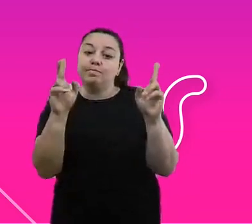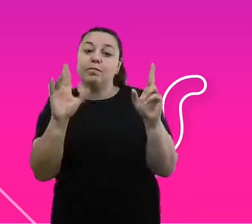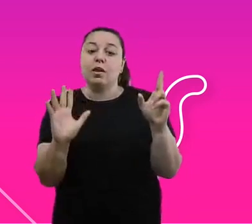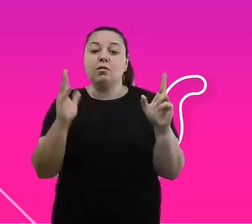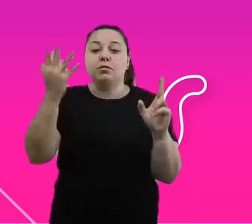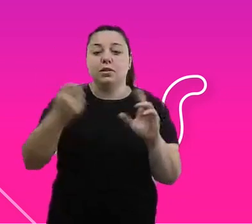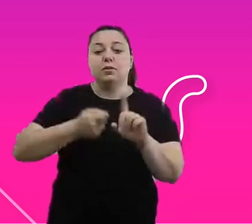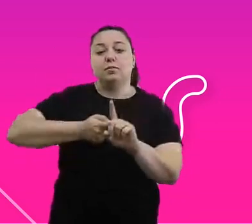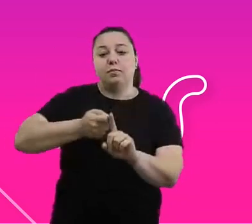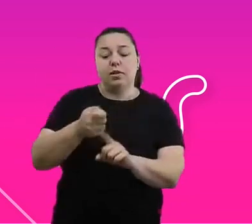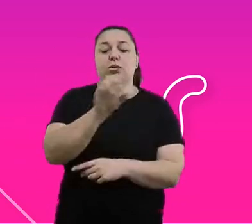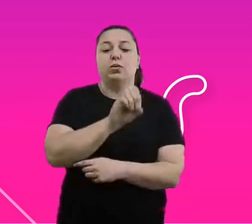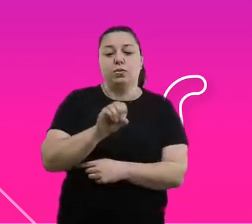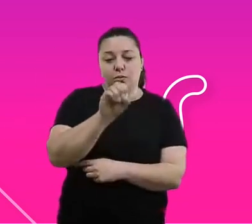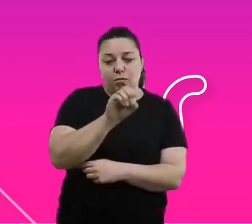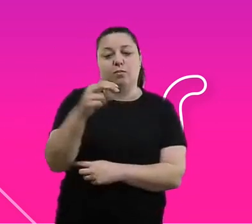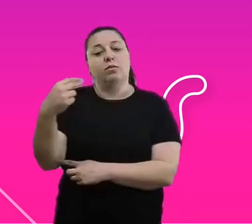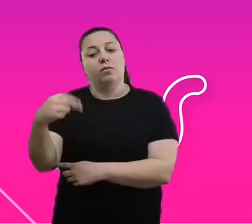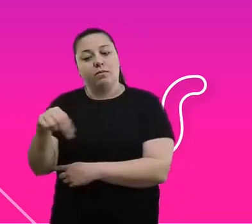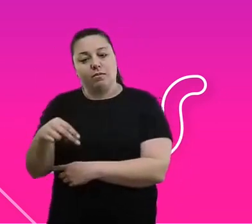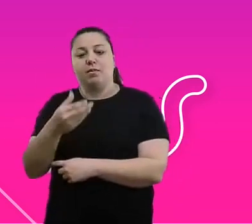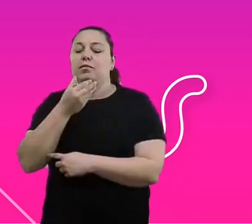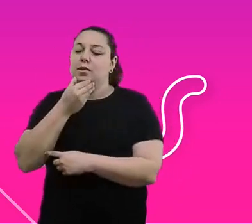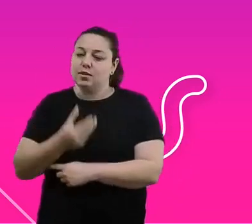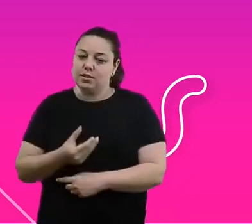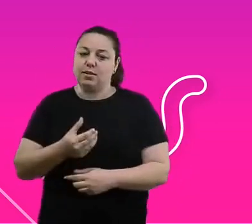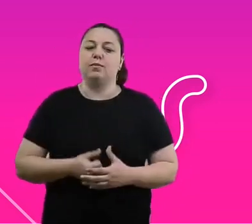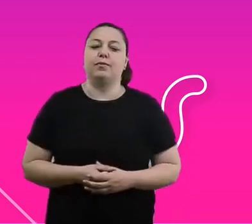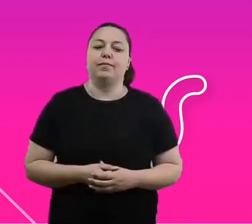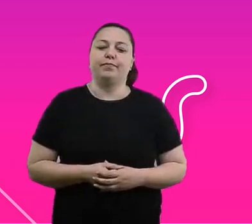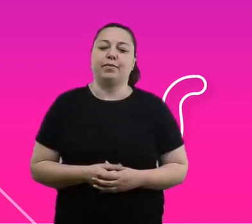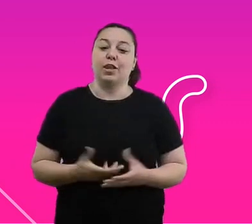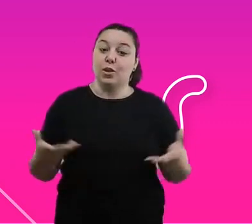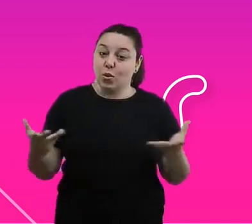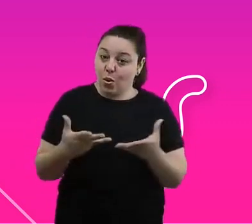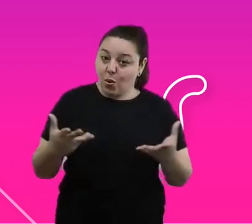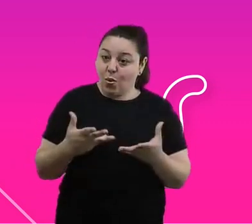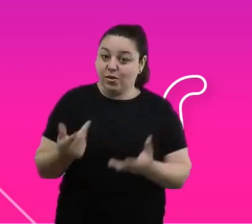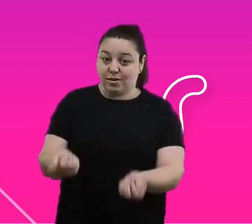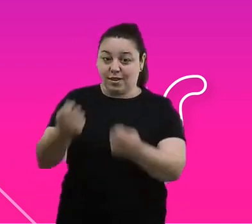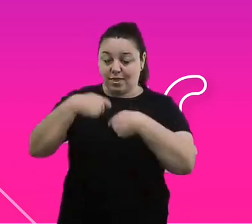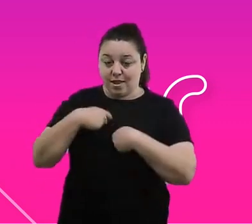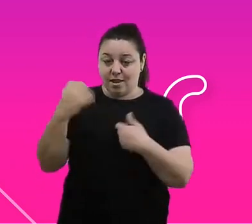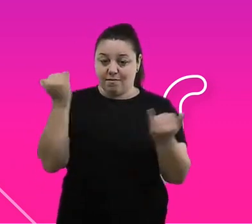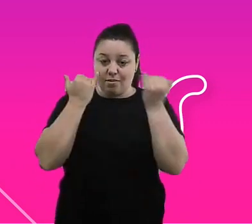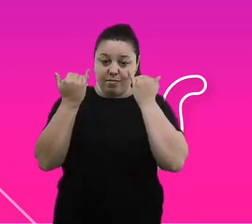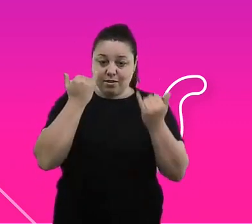pandemia. Então, Bruno, você pode compartilhar agora a sua tela e iniciar o seu pitch.